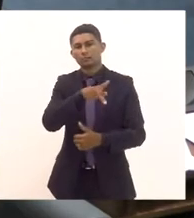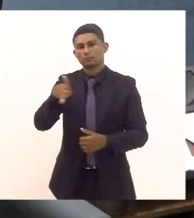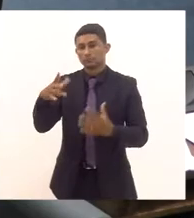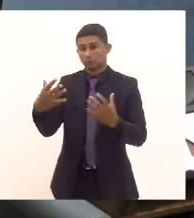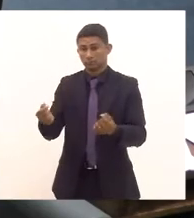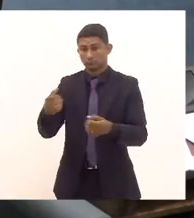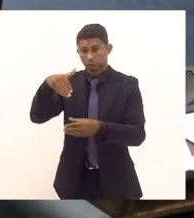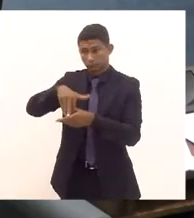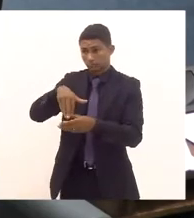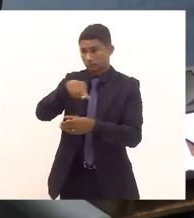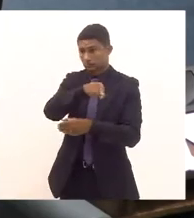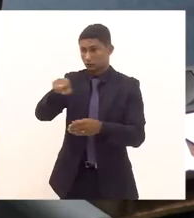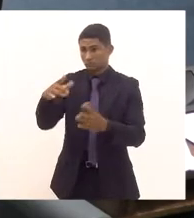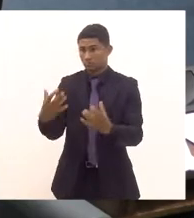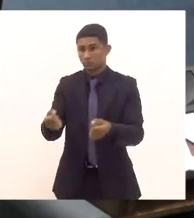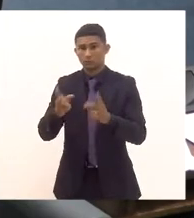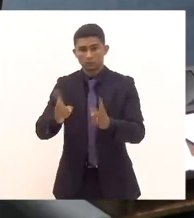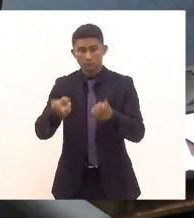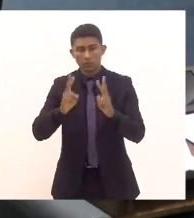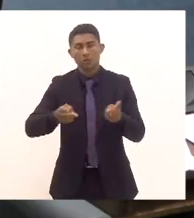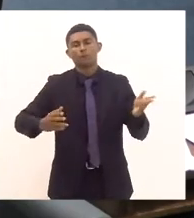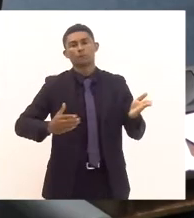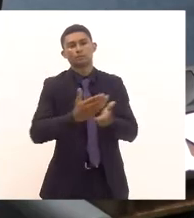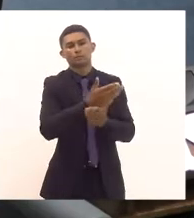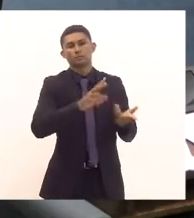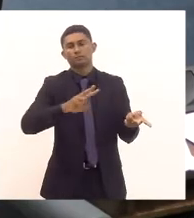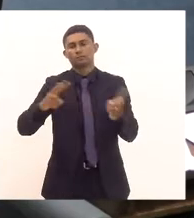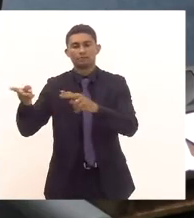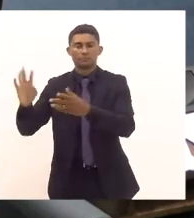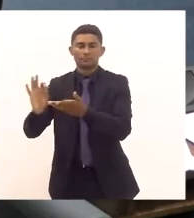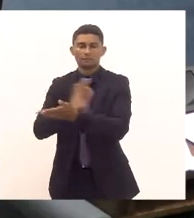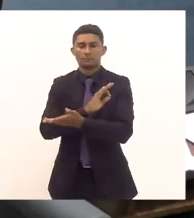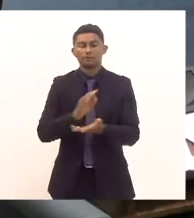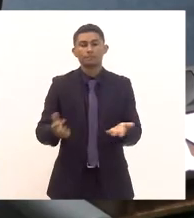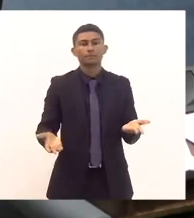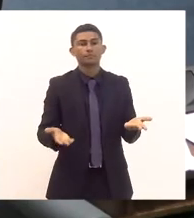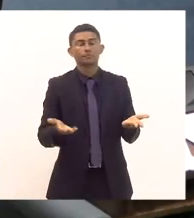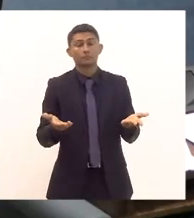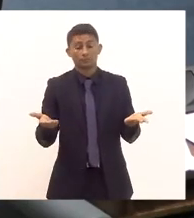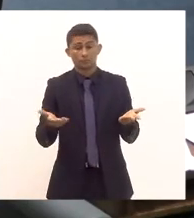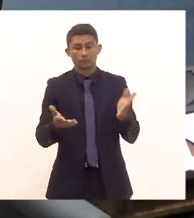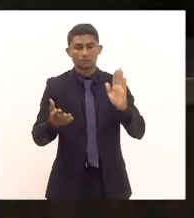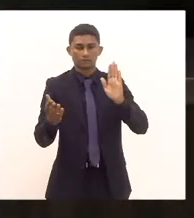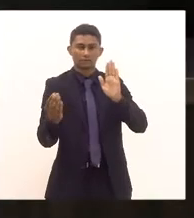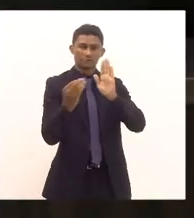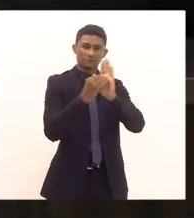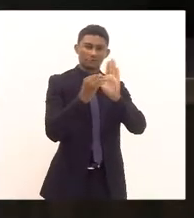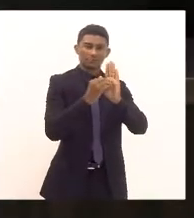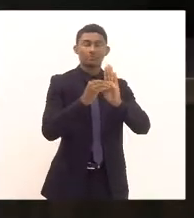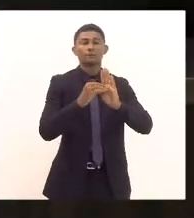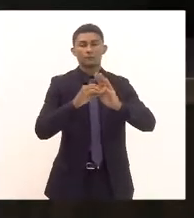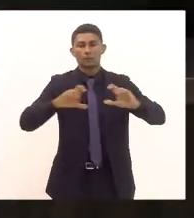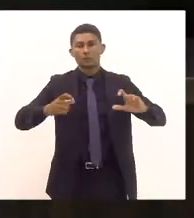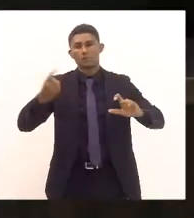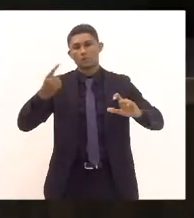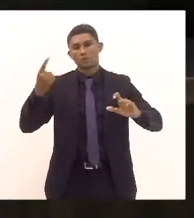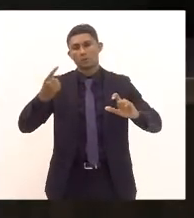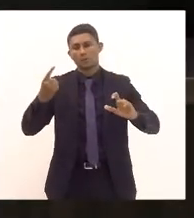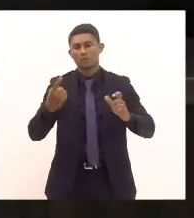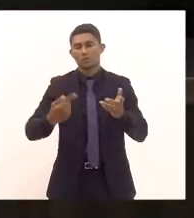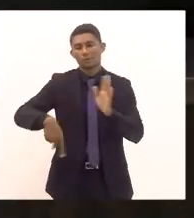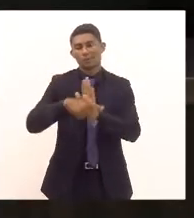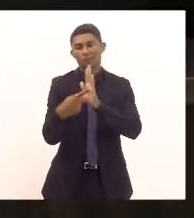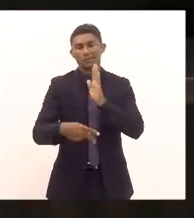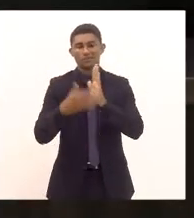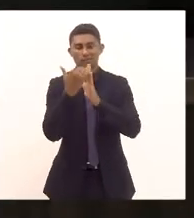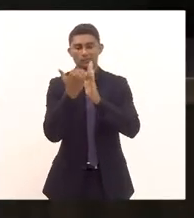férias e os que aprovam permaneça custam aprovado vai autógrafo Cruz na ordem do dia de acordo parar por meio de 47 o Regimento Interno a implementação